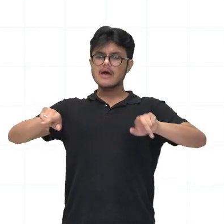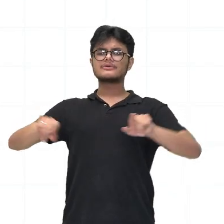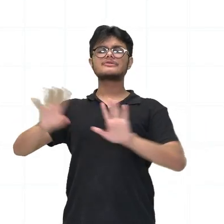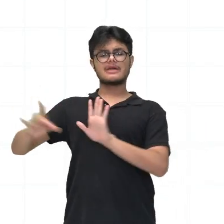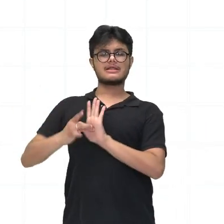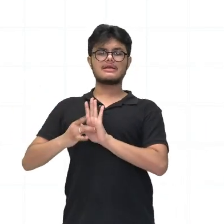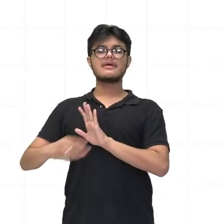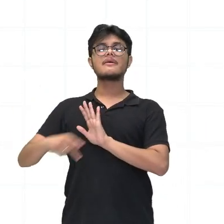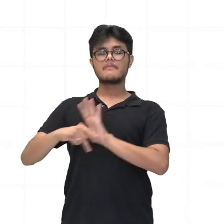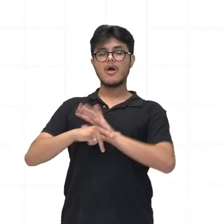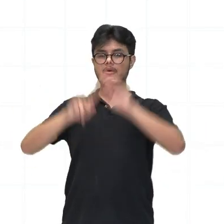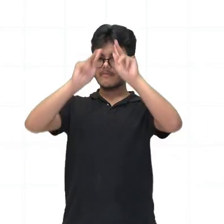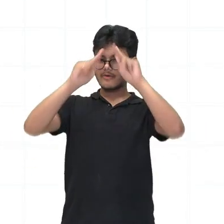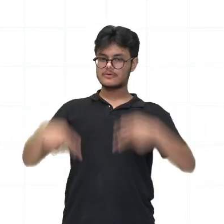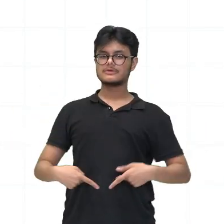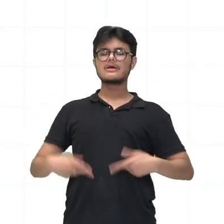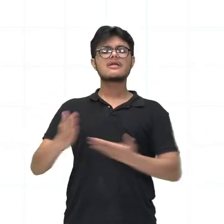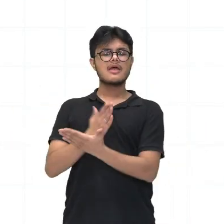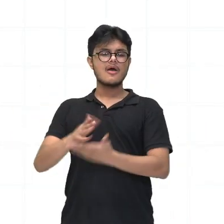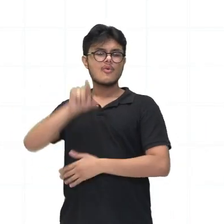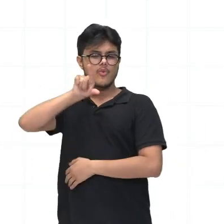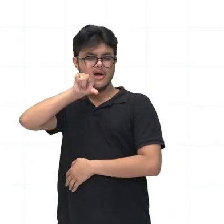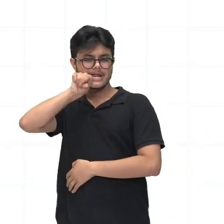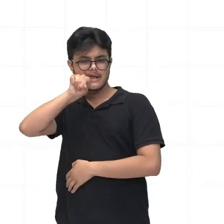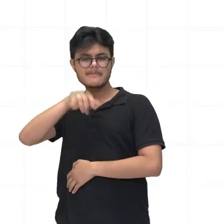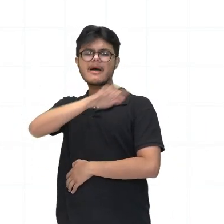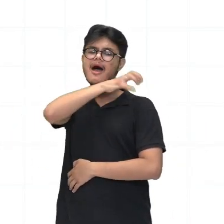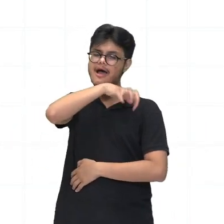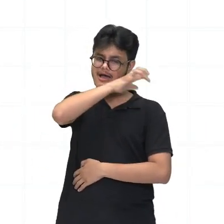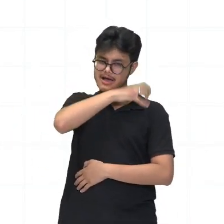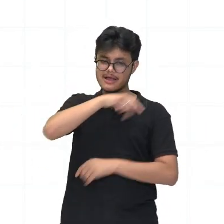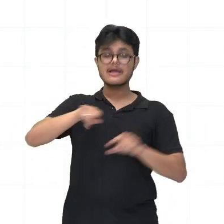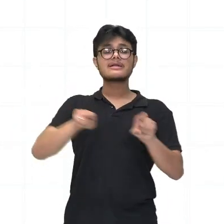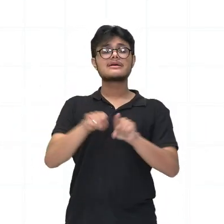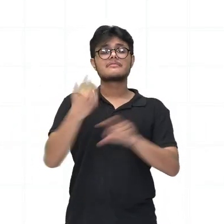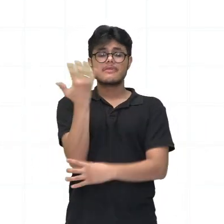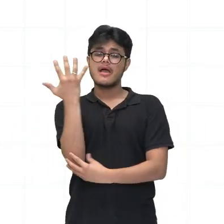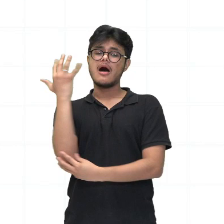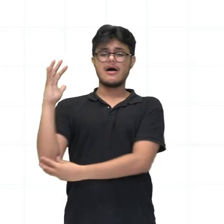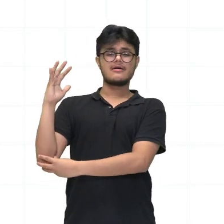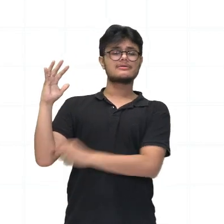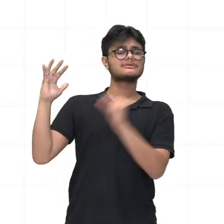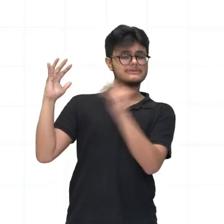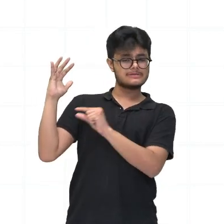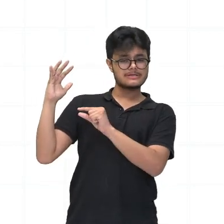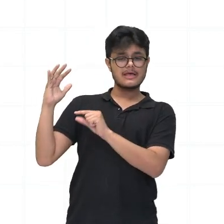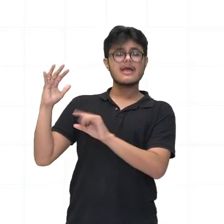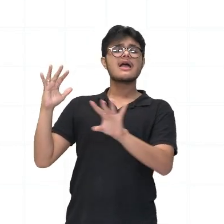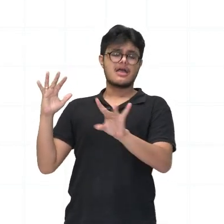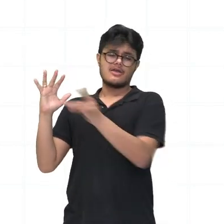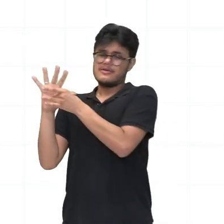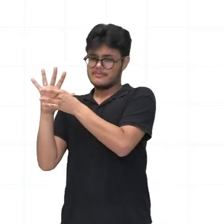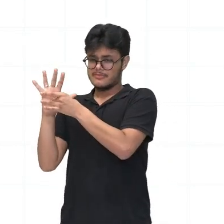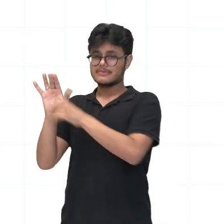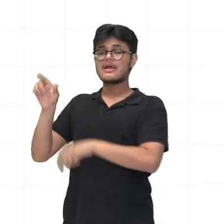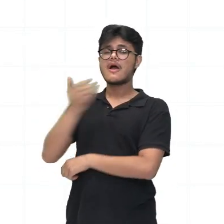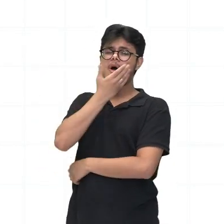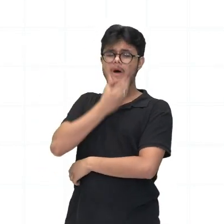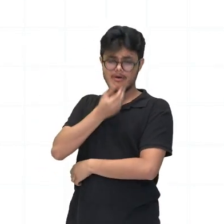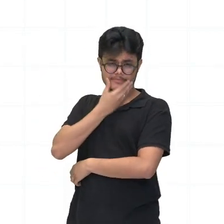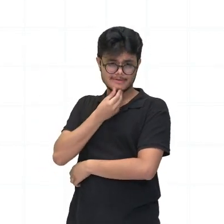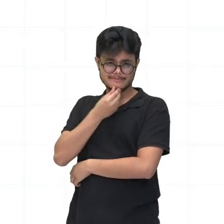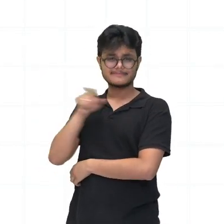né? Nós vemos aí os pássaros, a própria mangueira, sendo personificados, ou